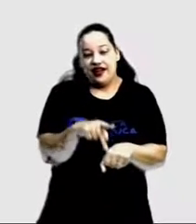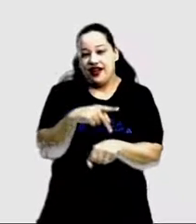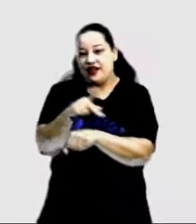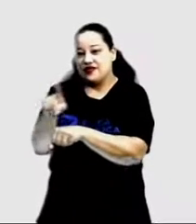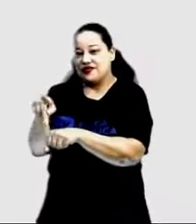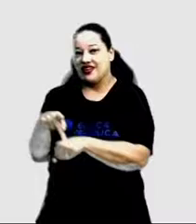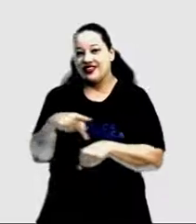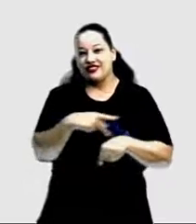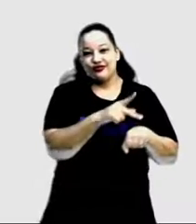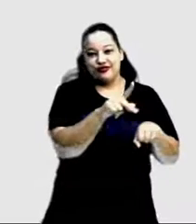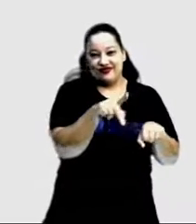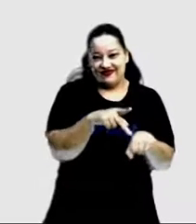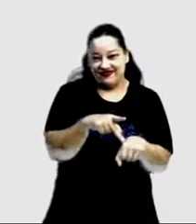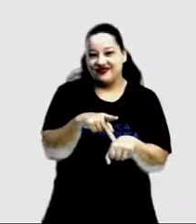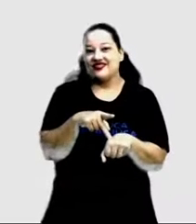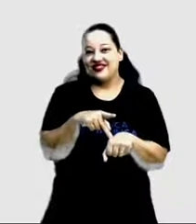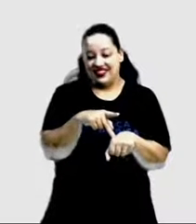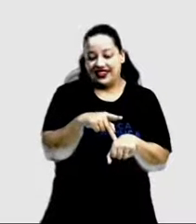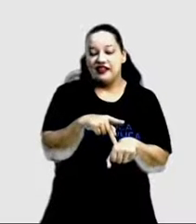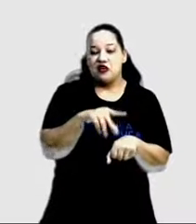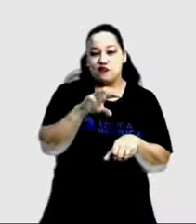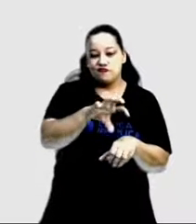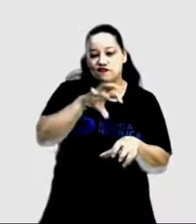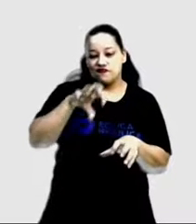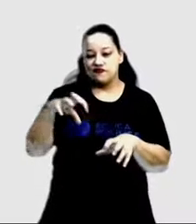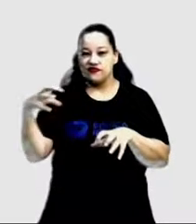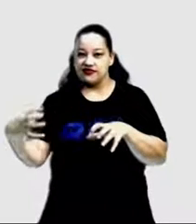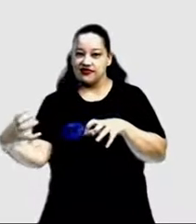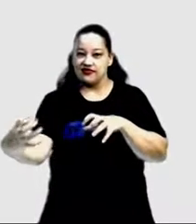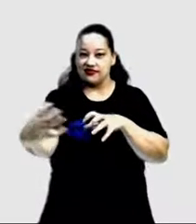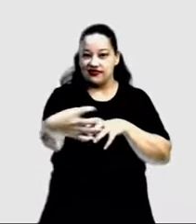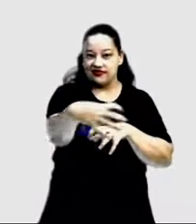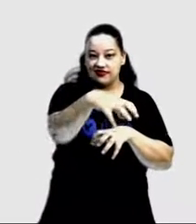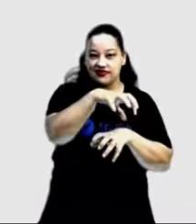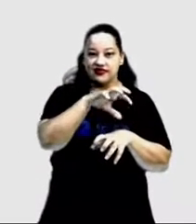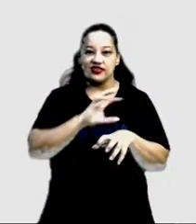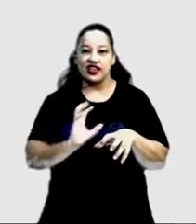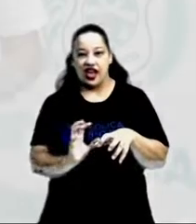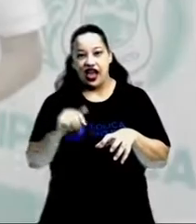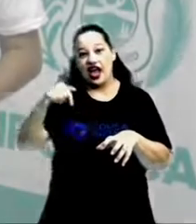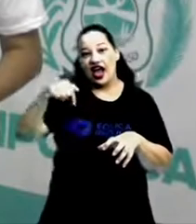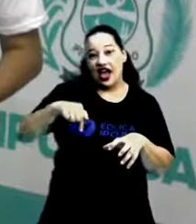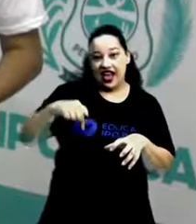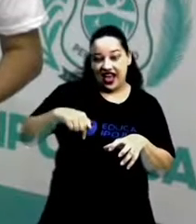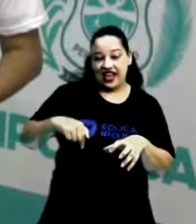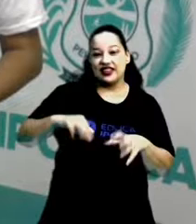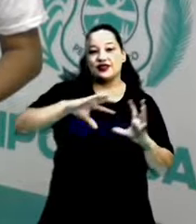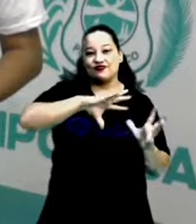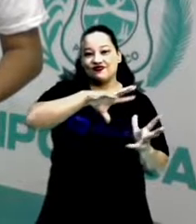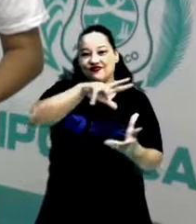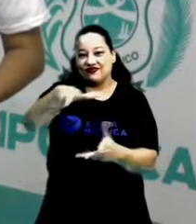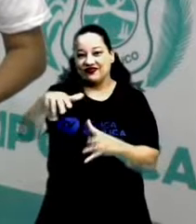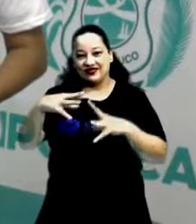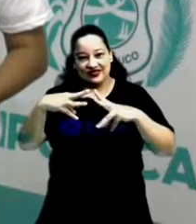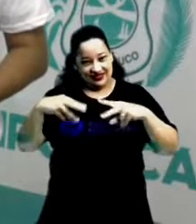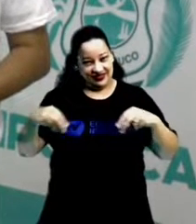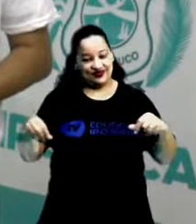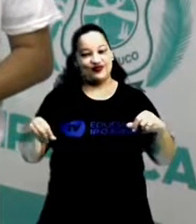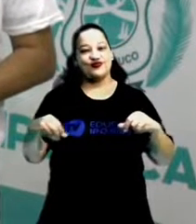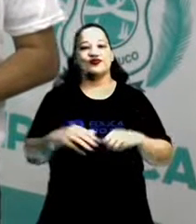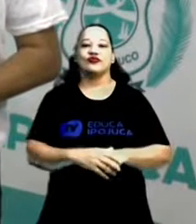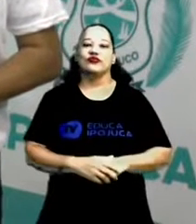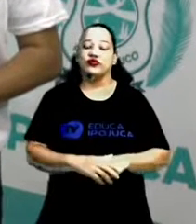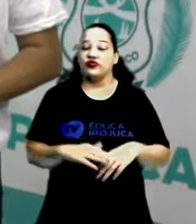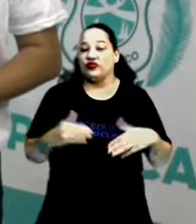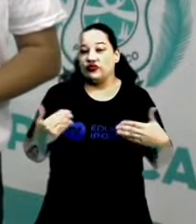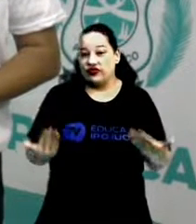e continentes que estão contidos no nosso planeta Terra.